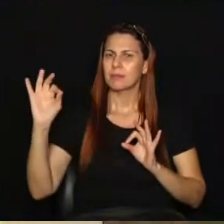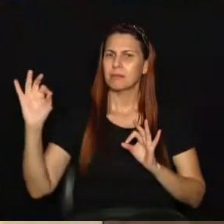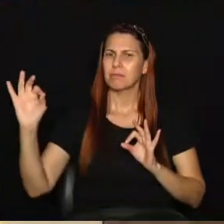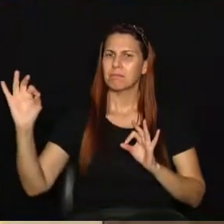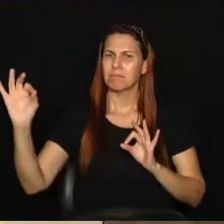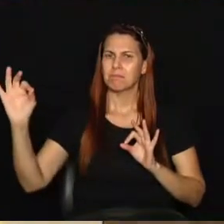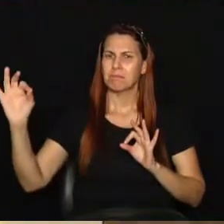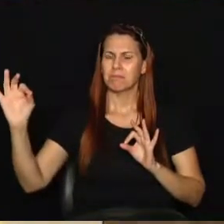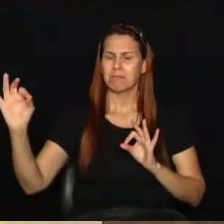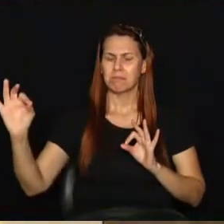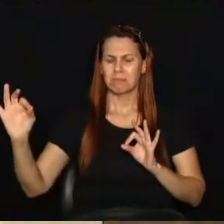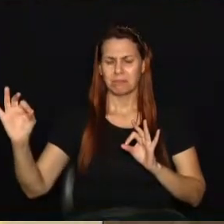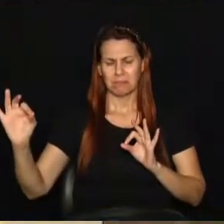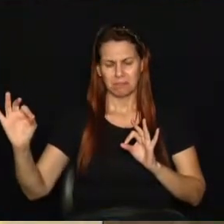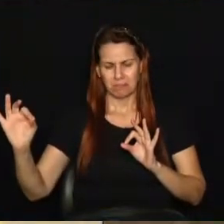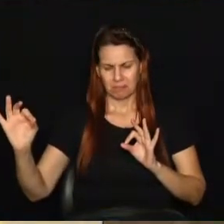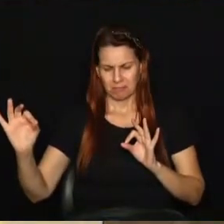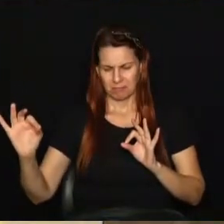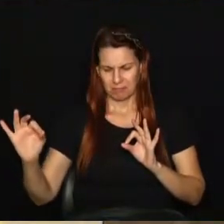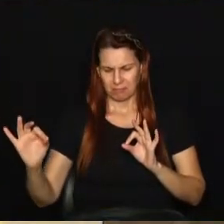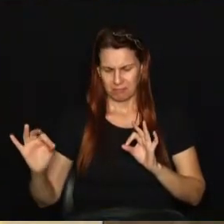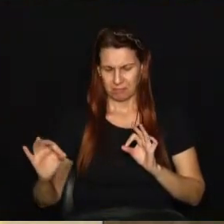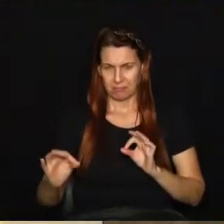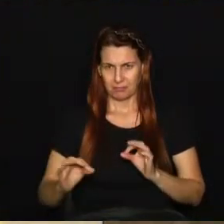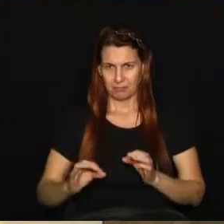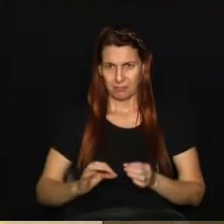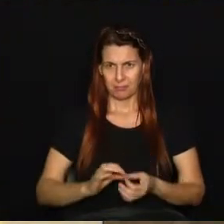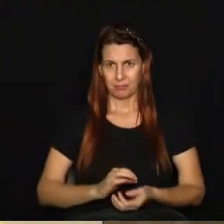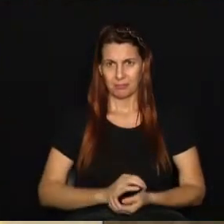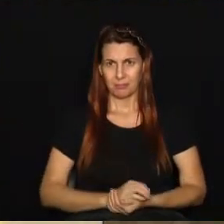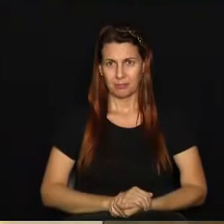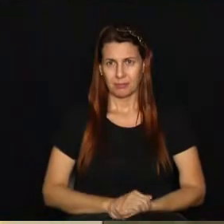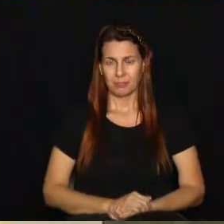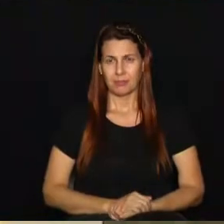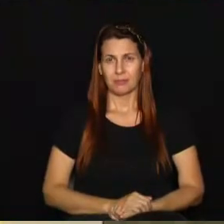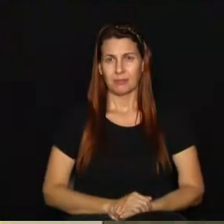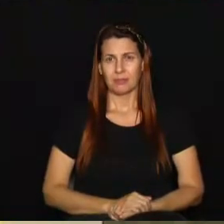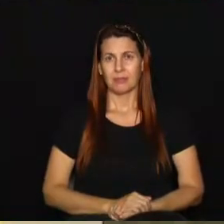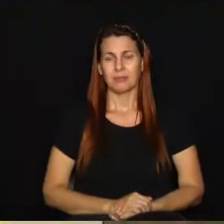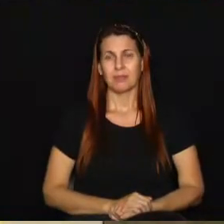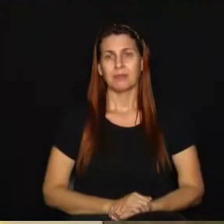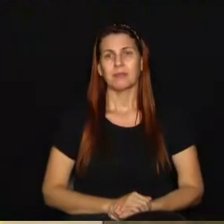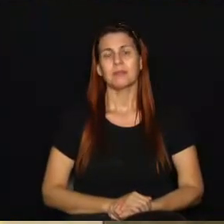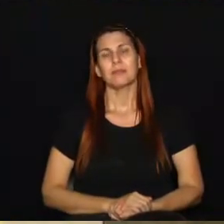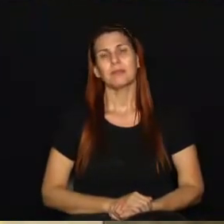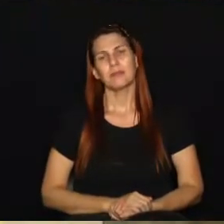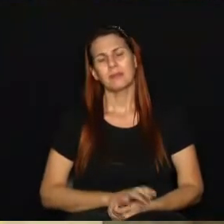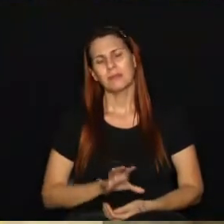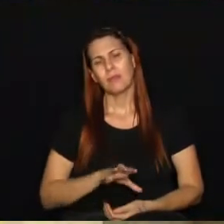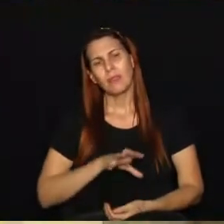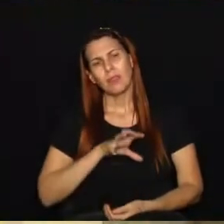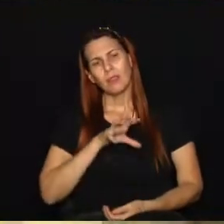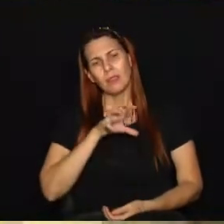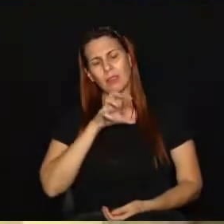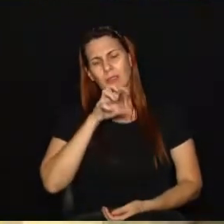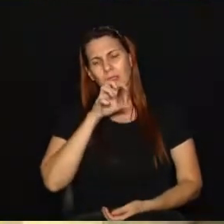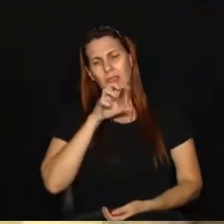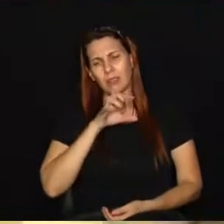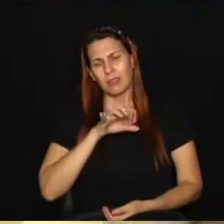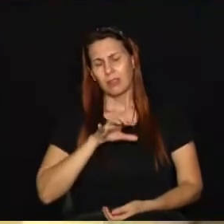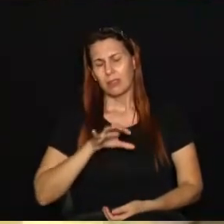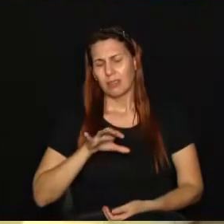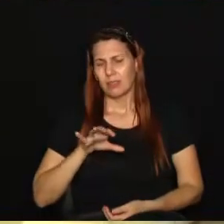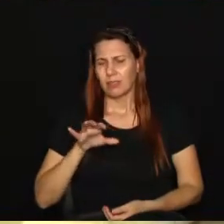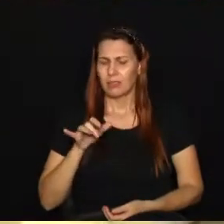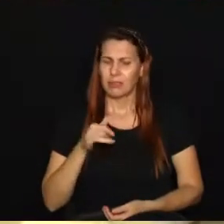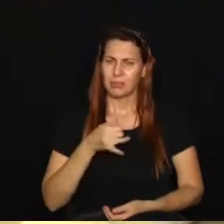ingrata, longe daqui, em um suspiro triste sem